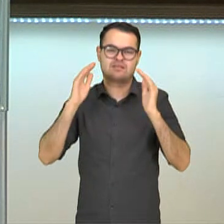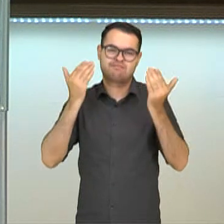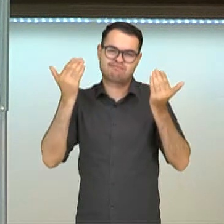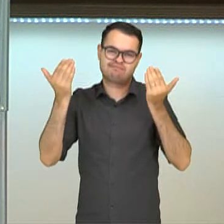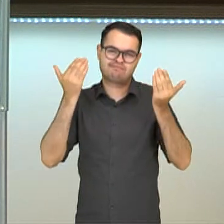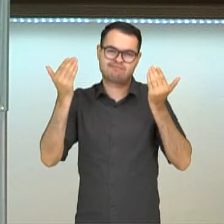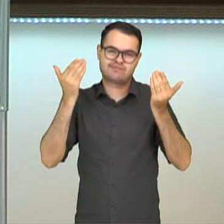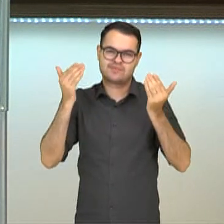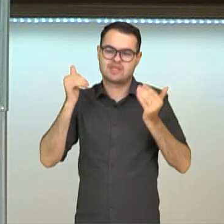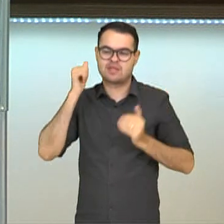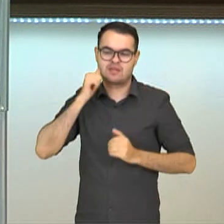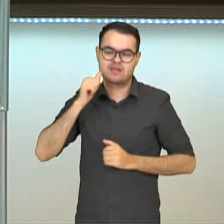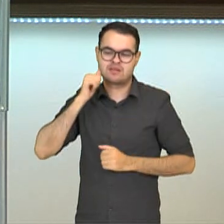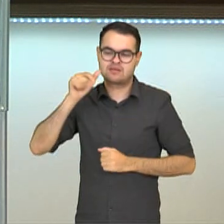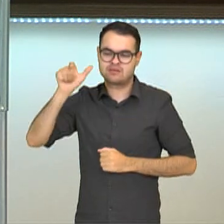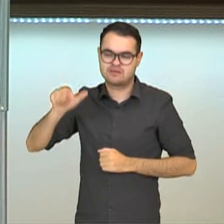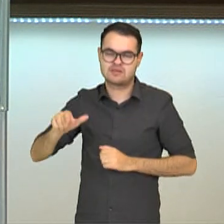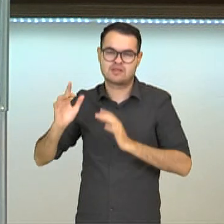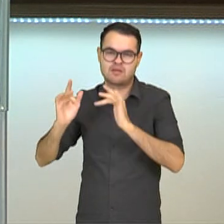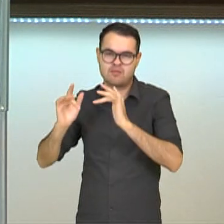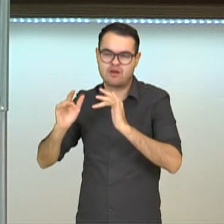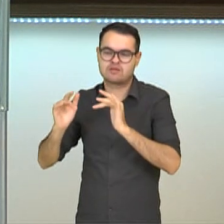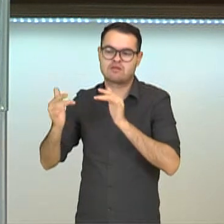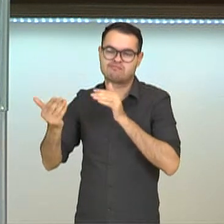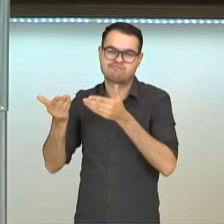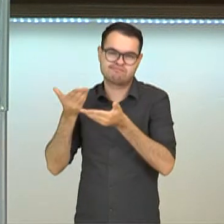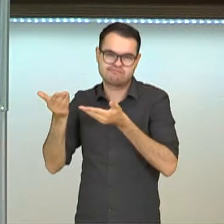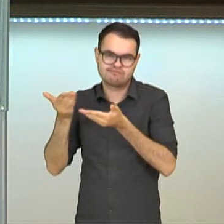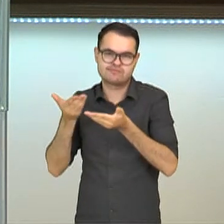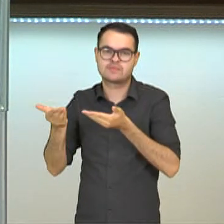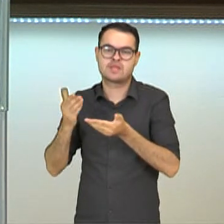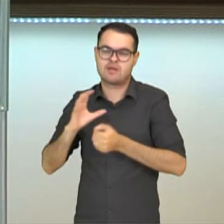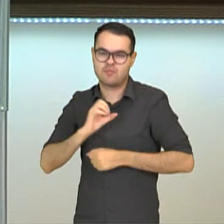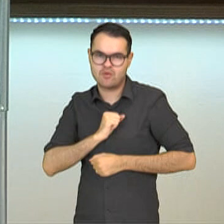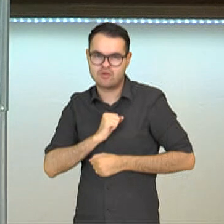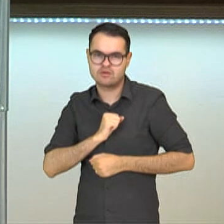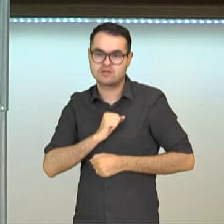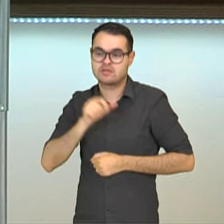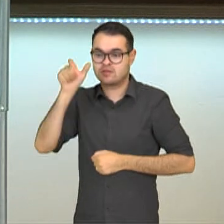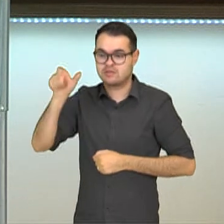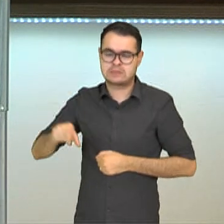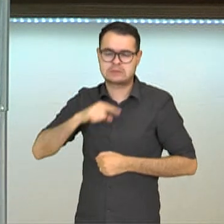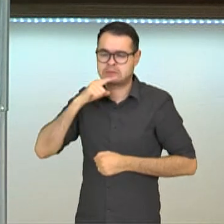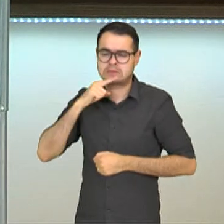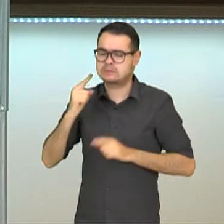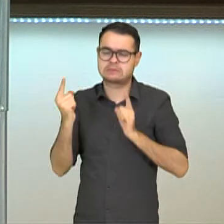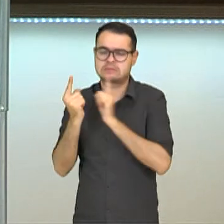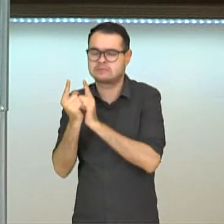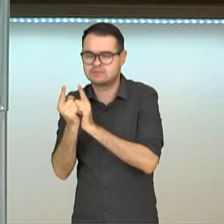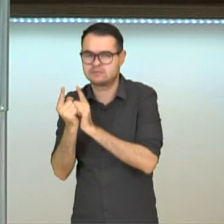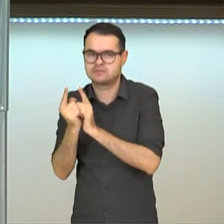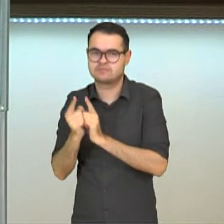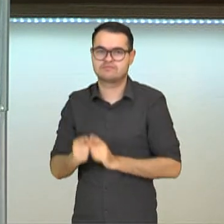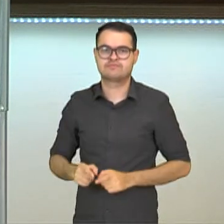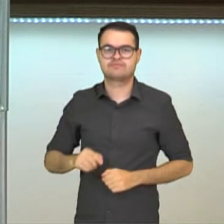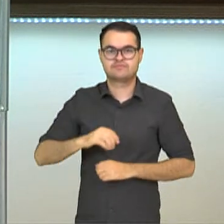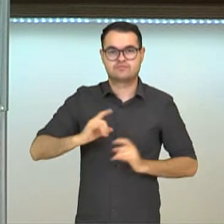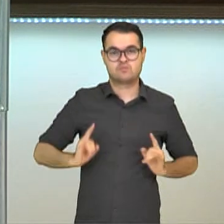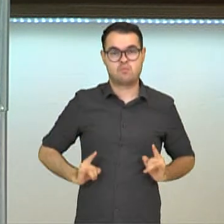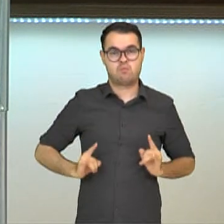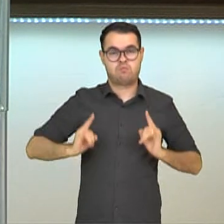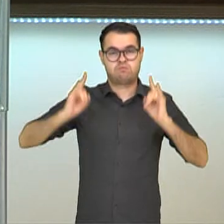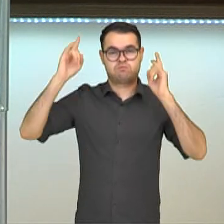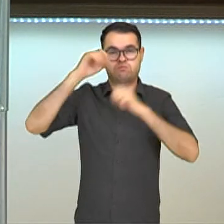o alvo do amor, e o fato dele não conseguir alcançar essa pessoa. E aí ele diz, luzia na janela do